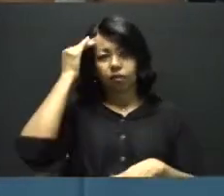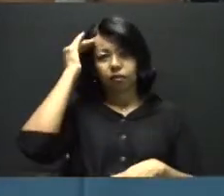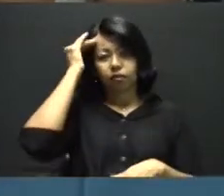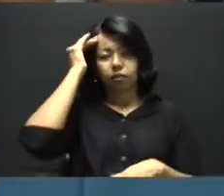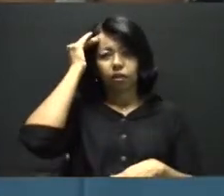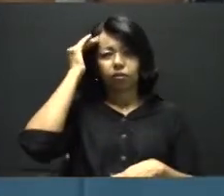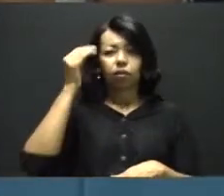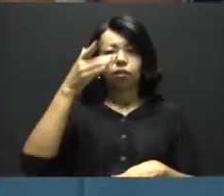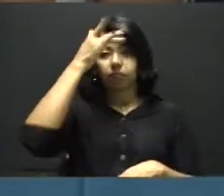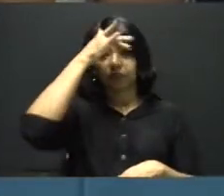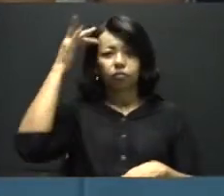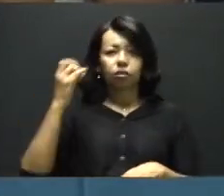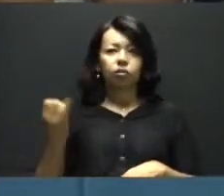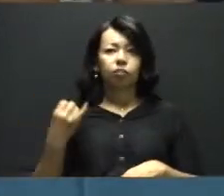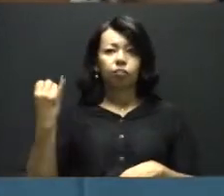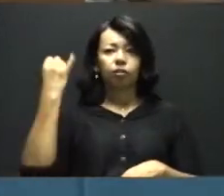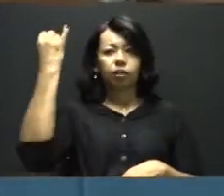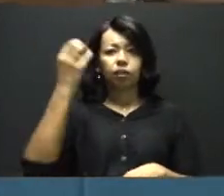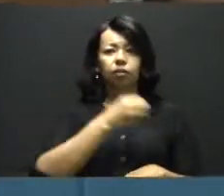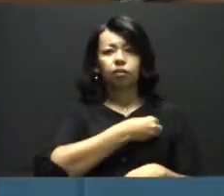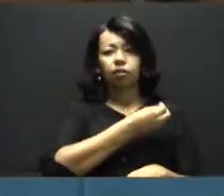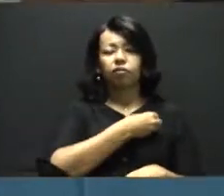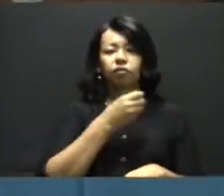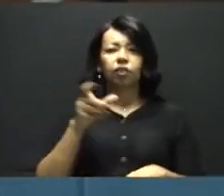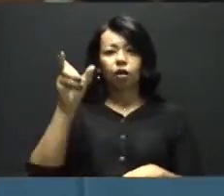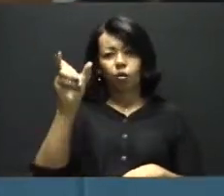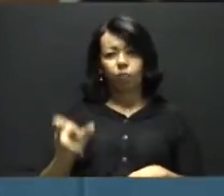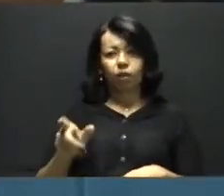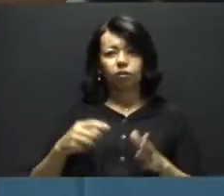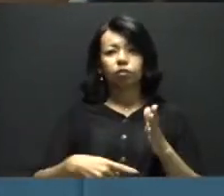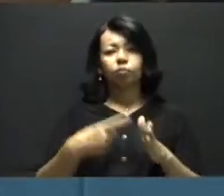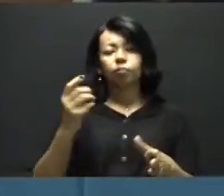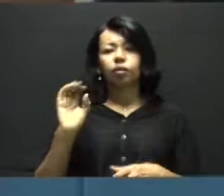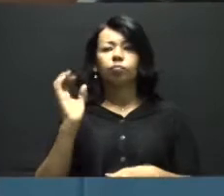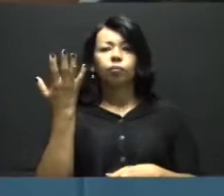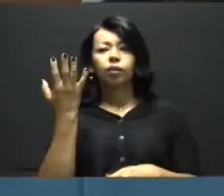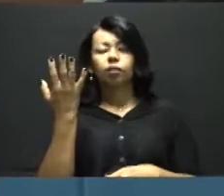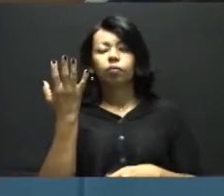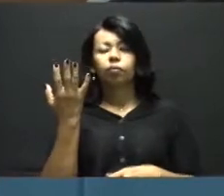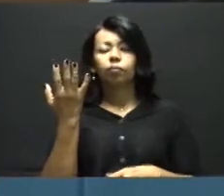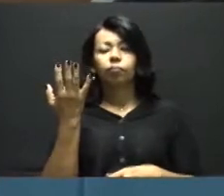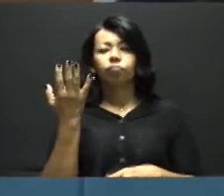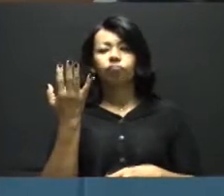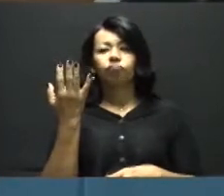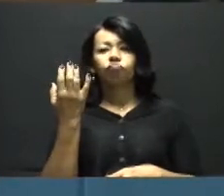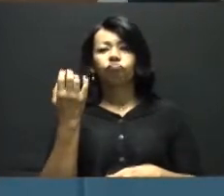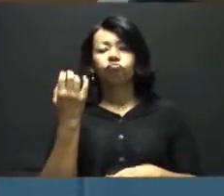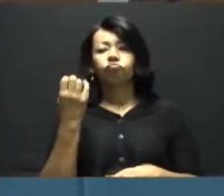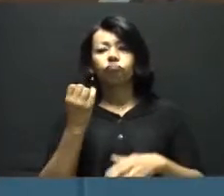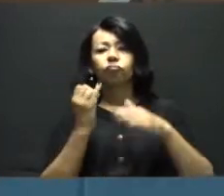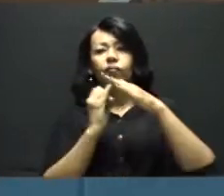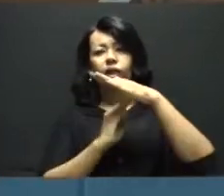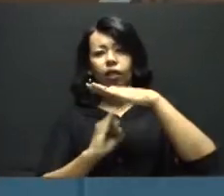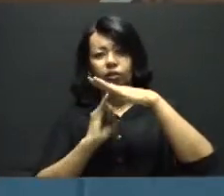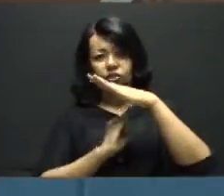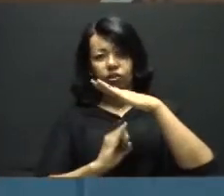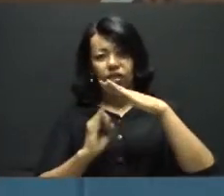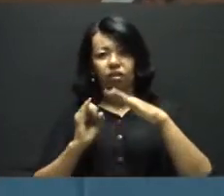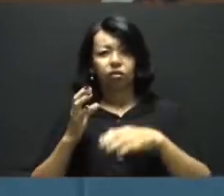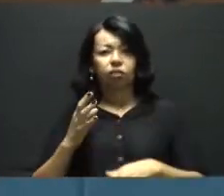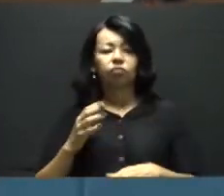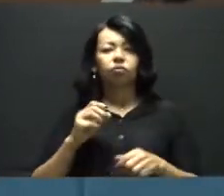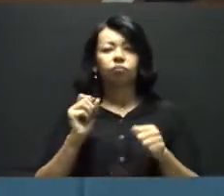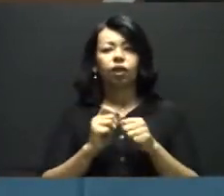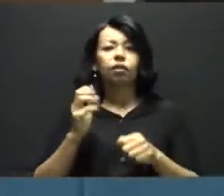sobre a importância da vida humana desde o seu primeiro momento a entidade desenvolve palestras em escolas